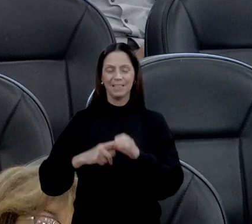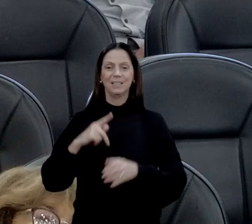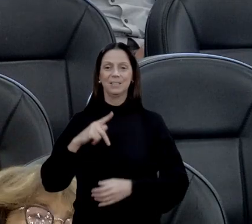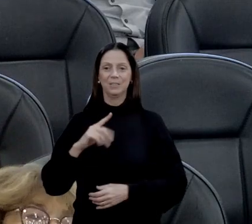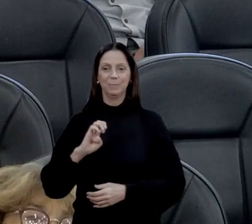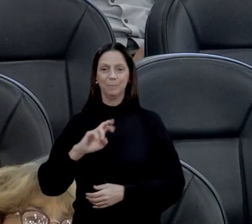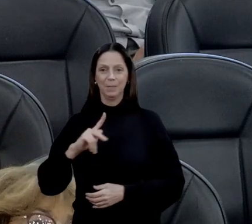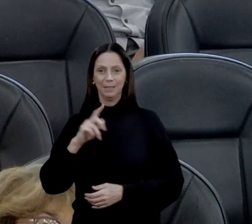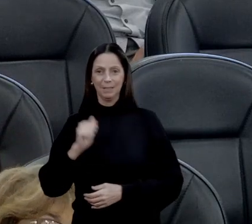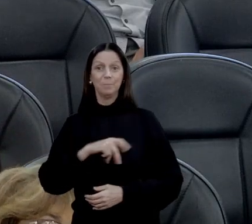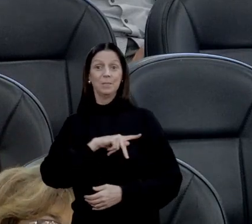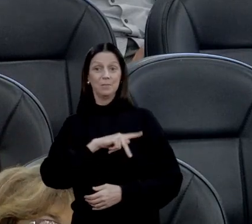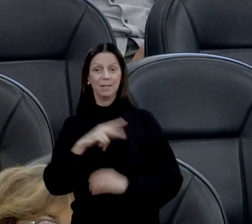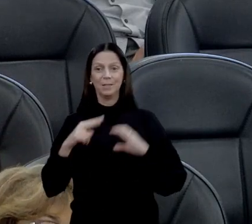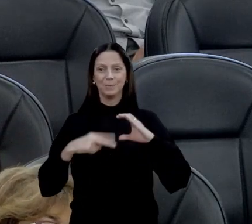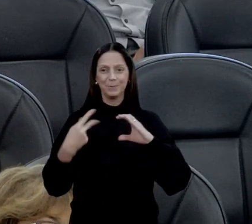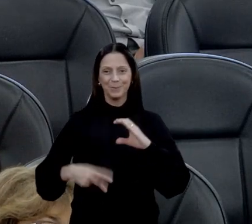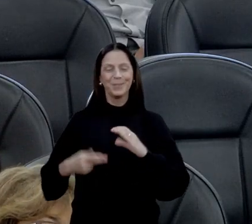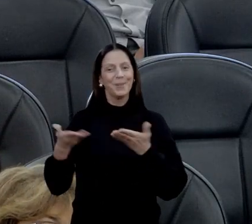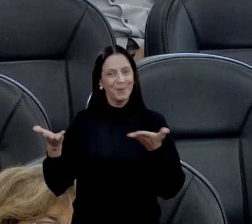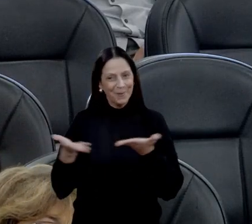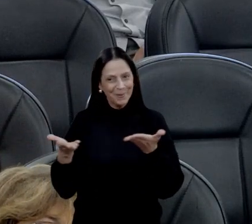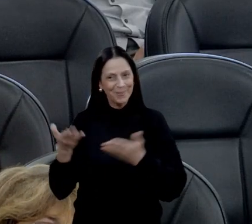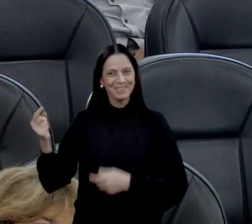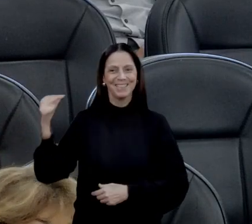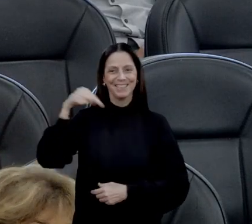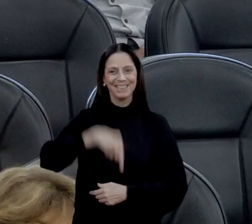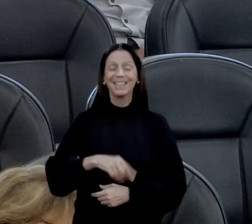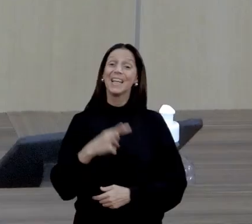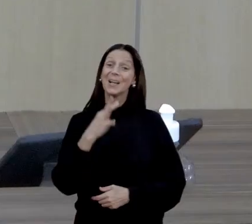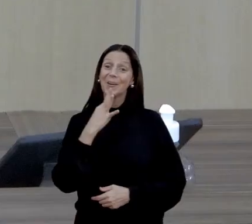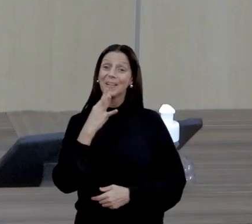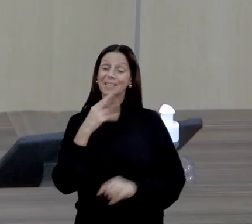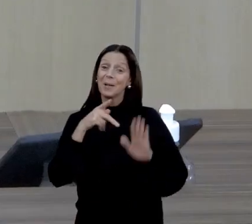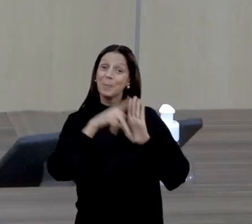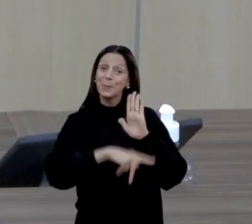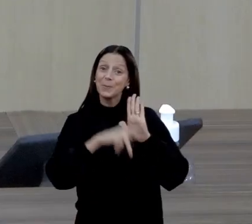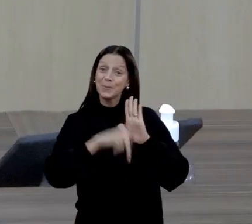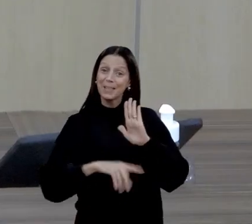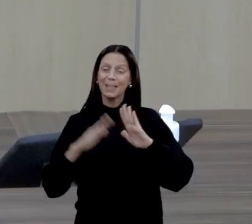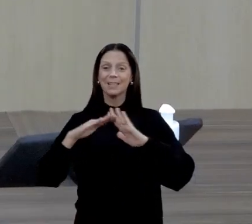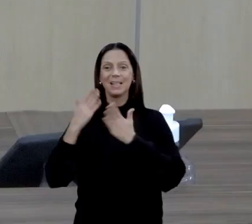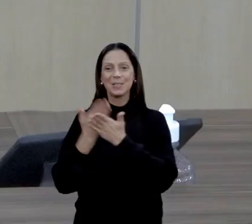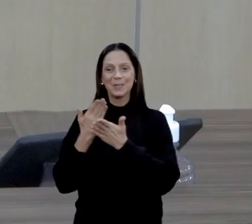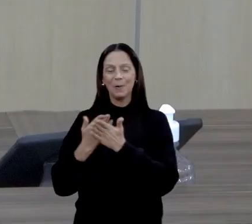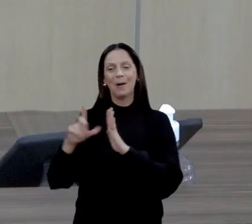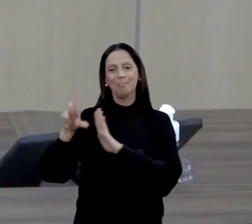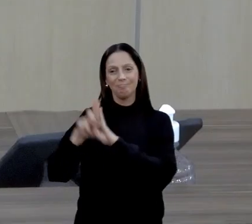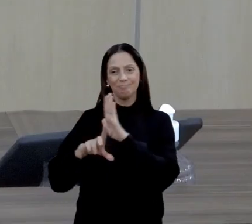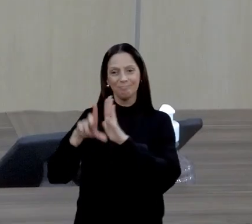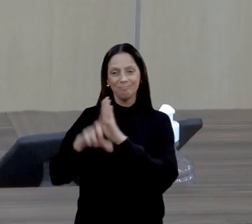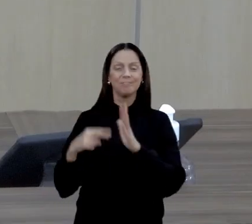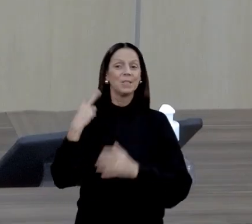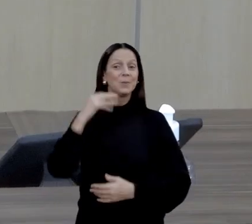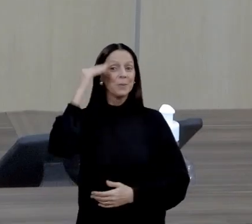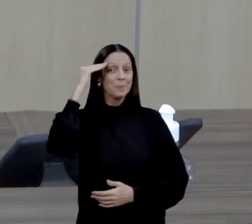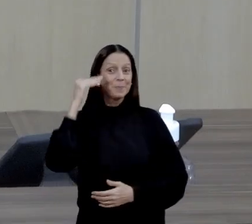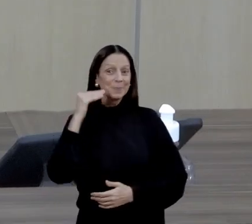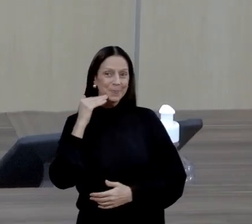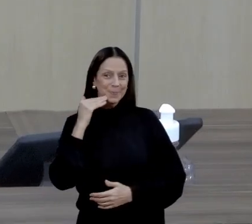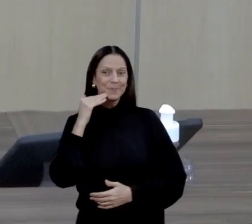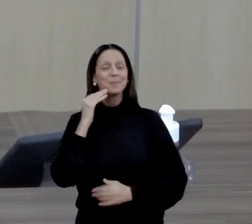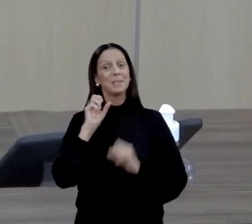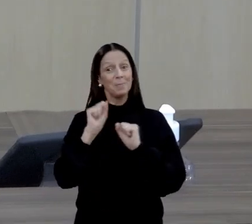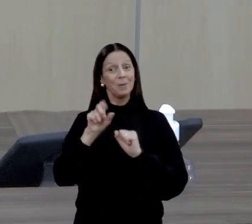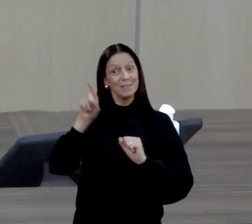Municipal, que veio hoje aqui nessa Casa Legislativa, conhecer o projeto da Escola do Legislativo, do vereador Mirim, que ele possa